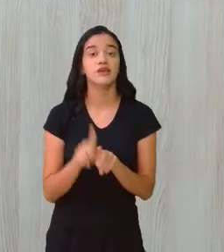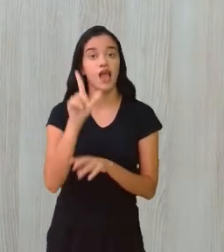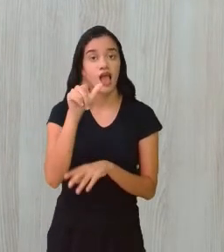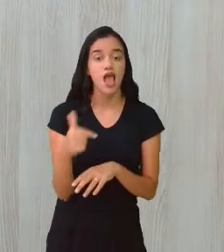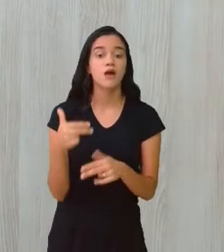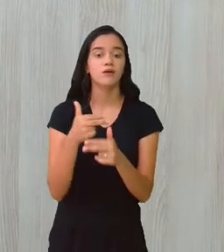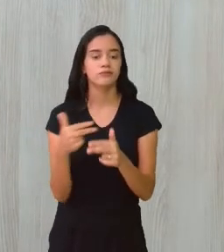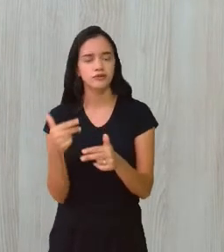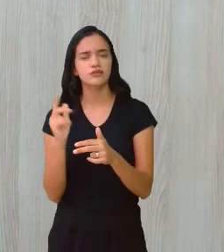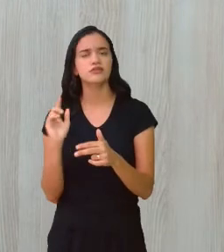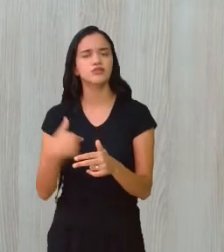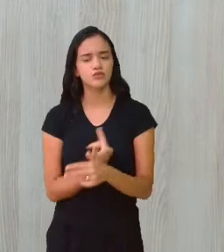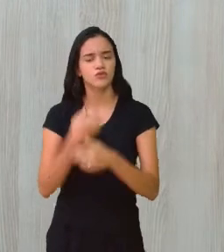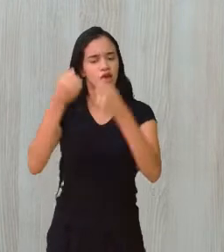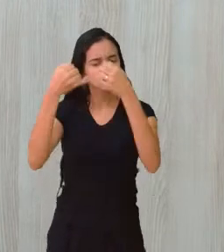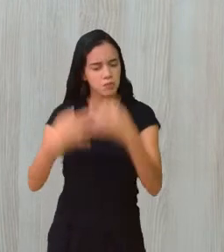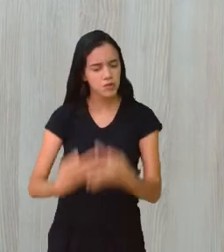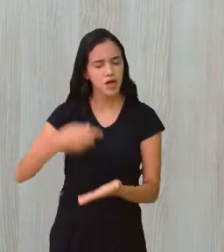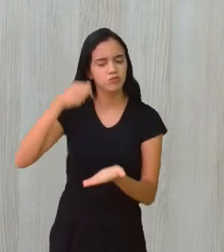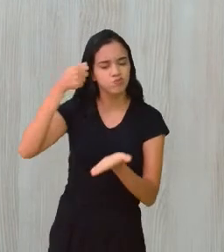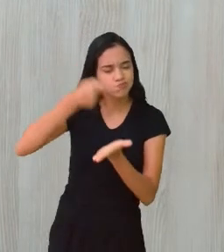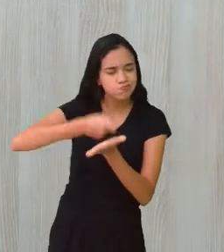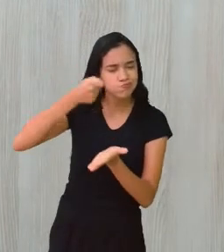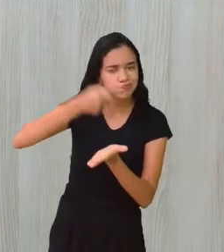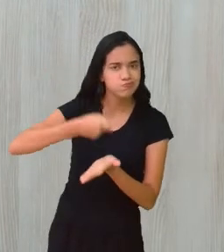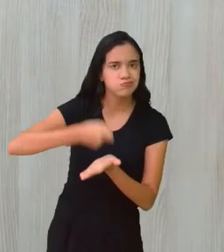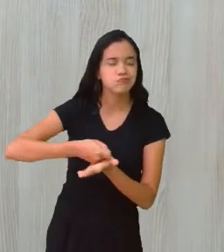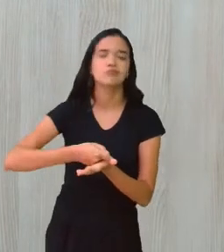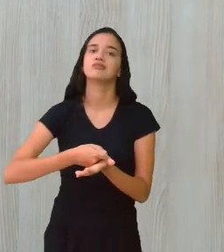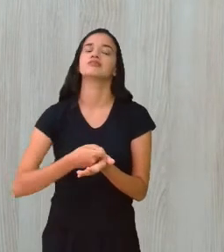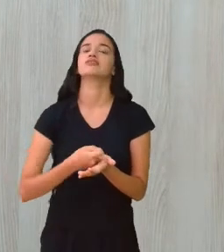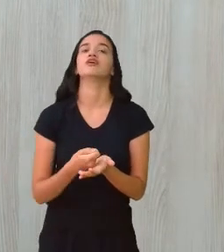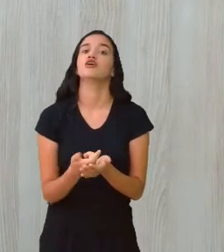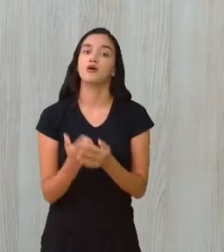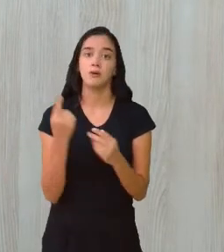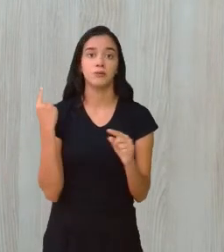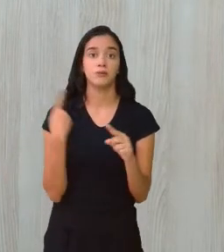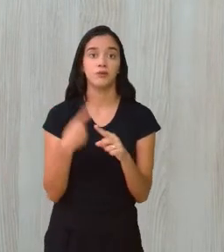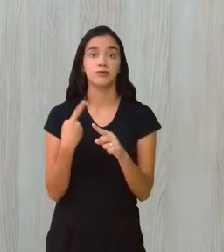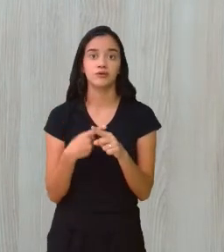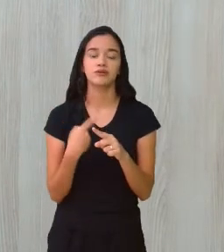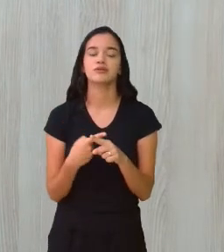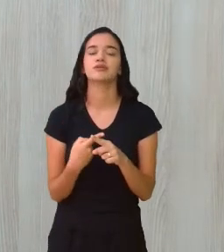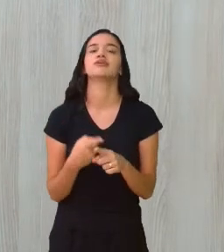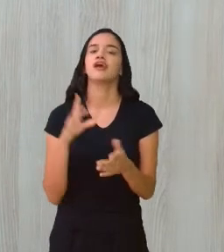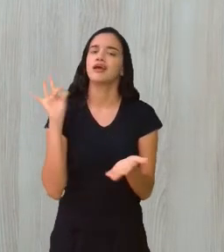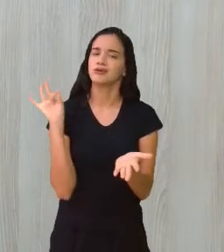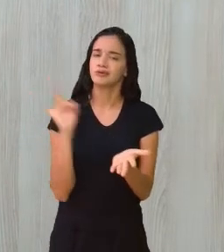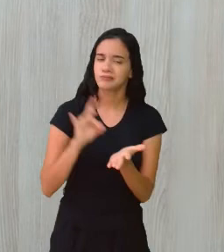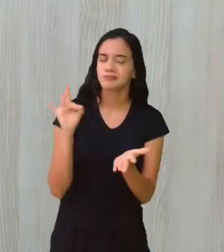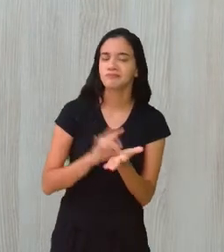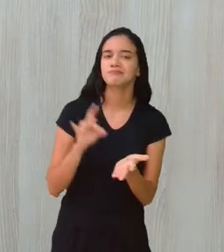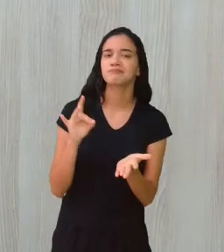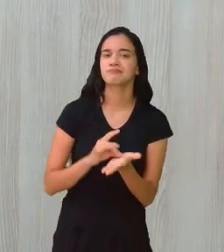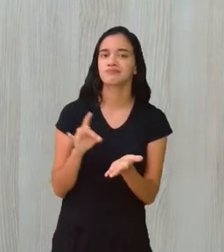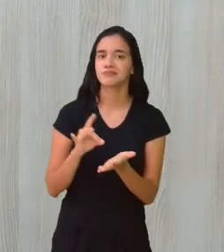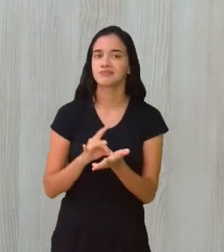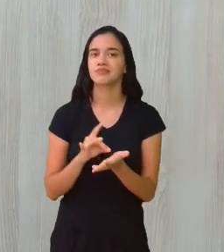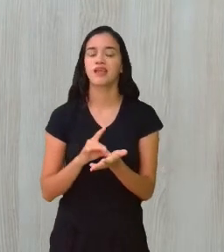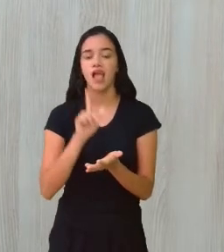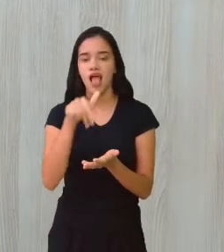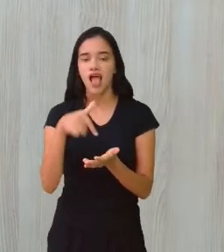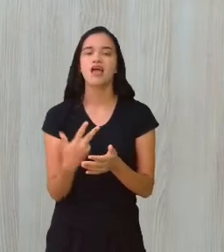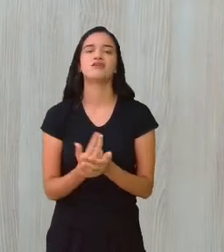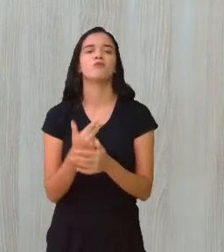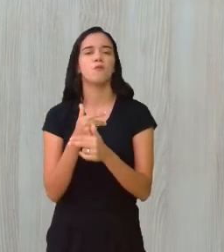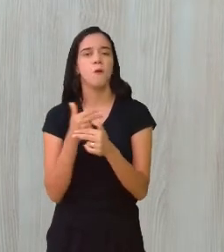coisa que a gente sempre está falando, batendo na tecla, né? Porque realmente é algo de